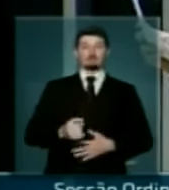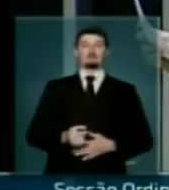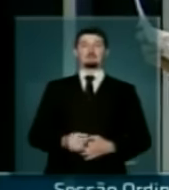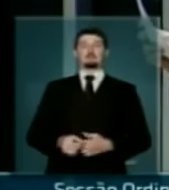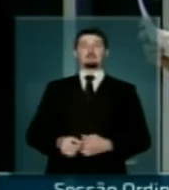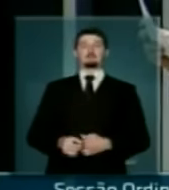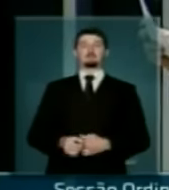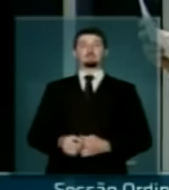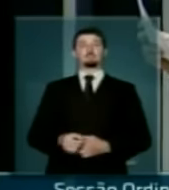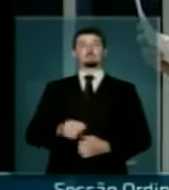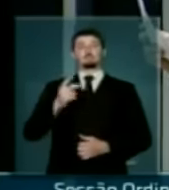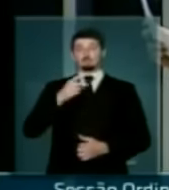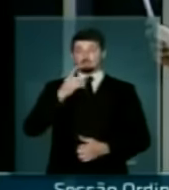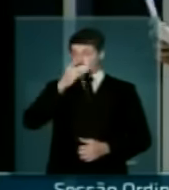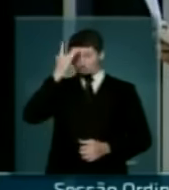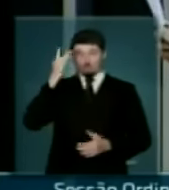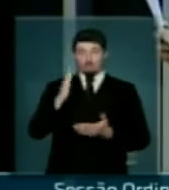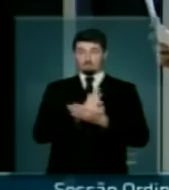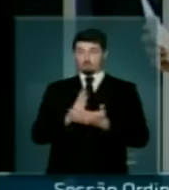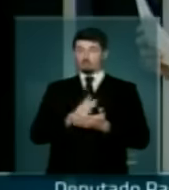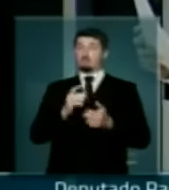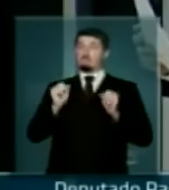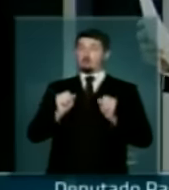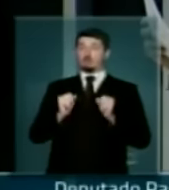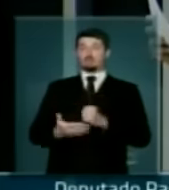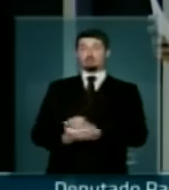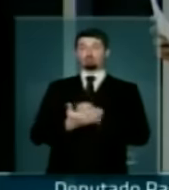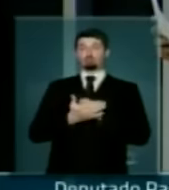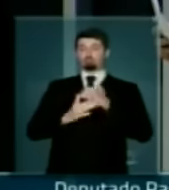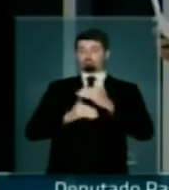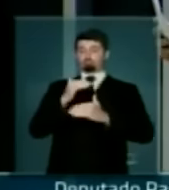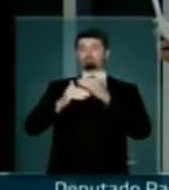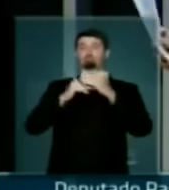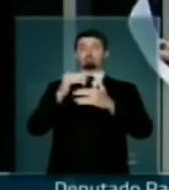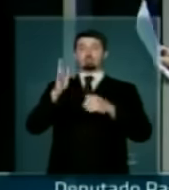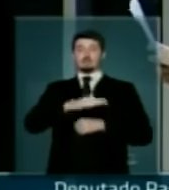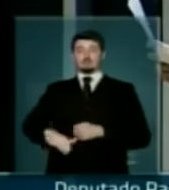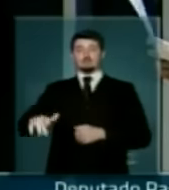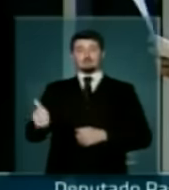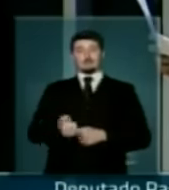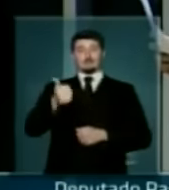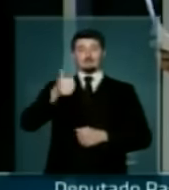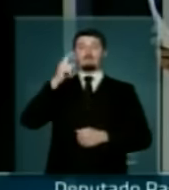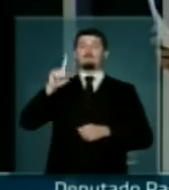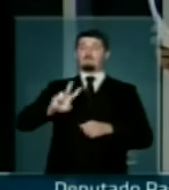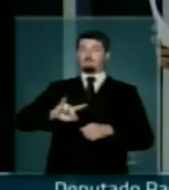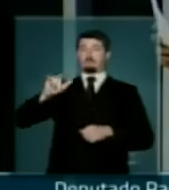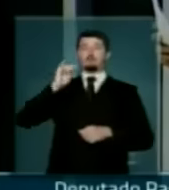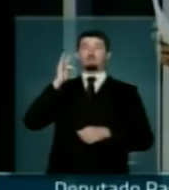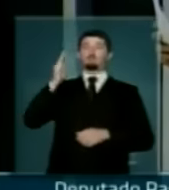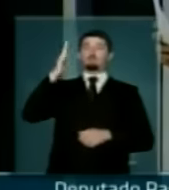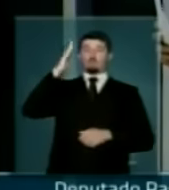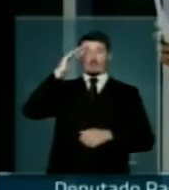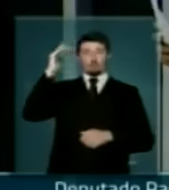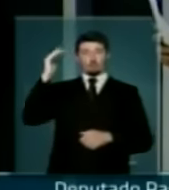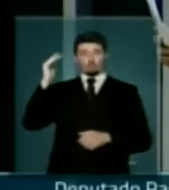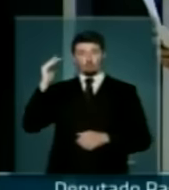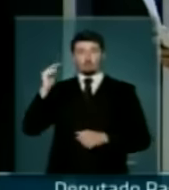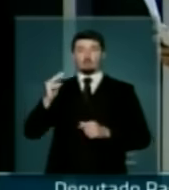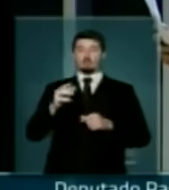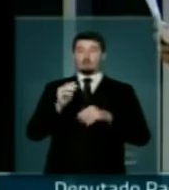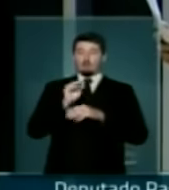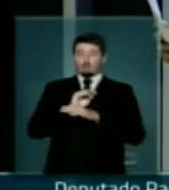para falar sobre alguém que pode nos ajudar formando crianças melhores que serão os adultos de amanhã. Confortar